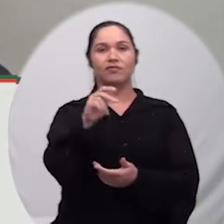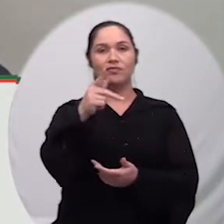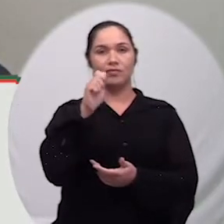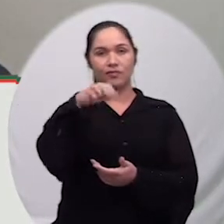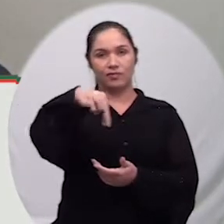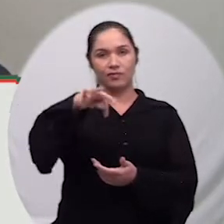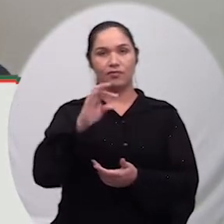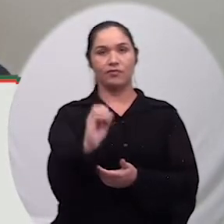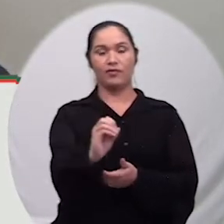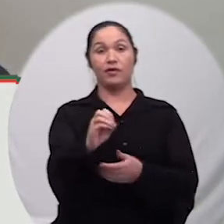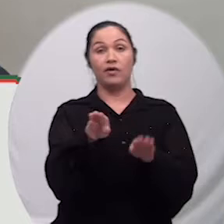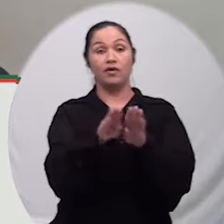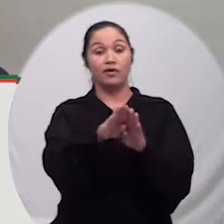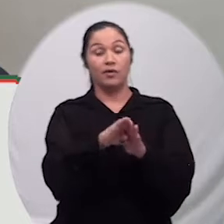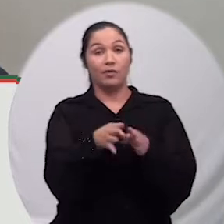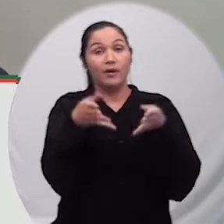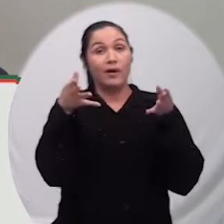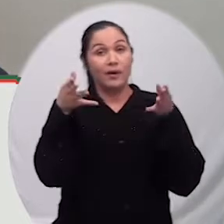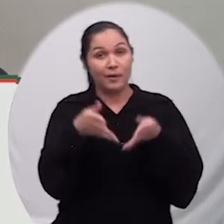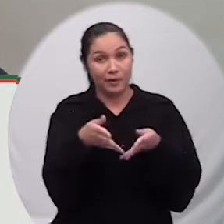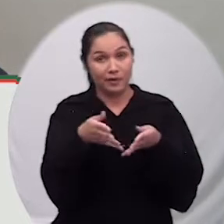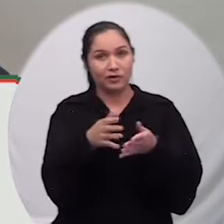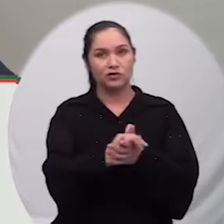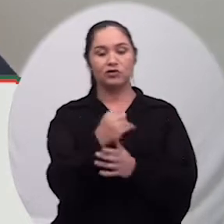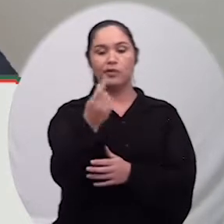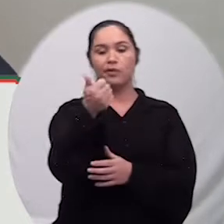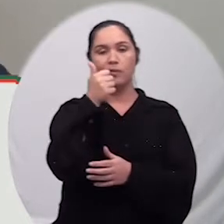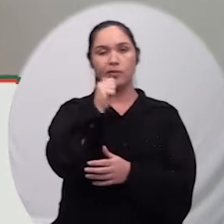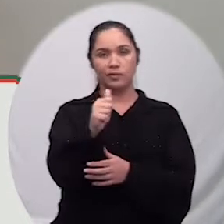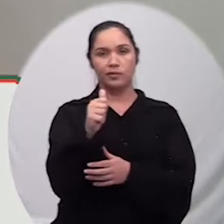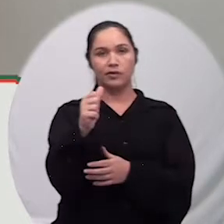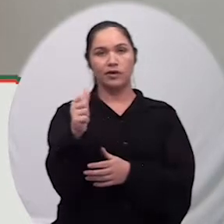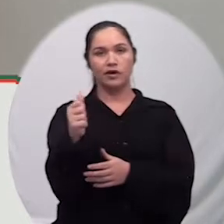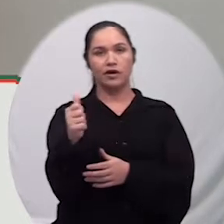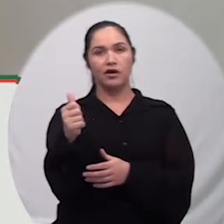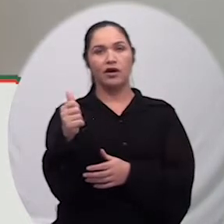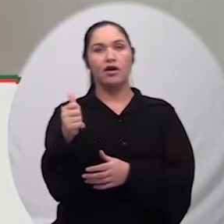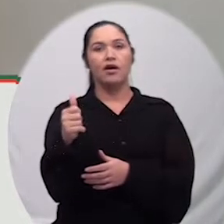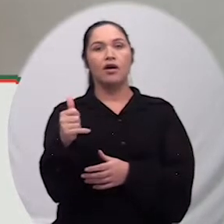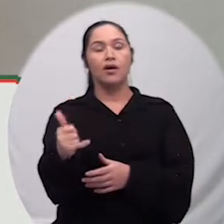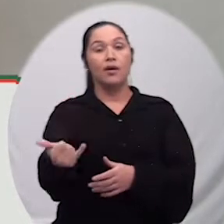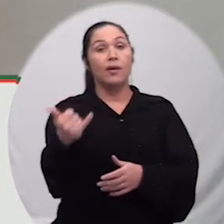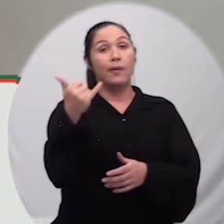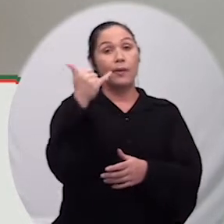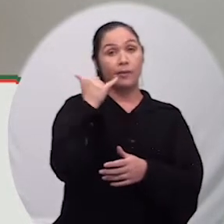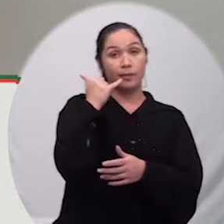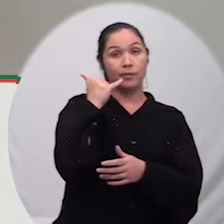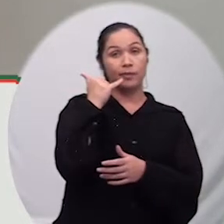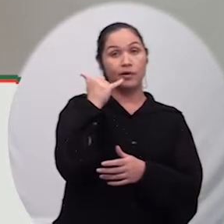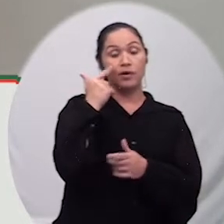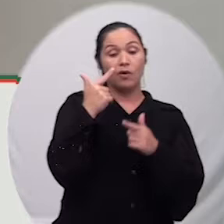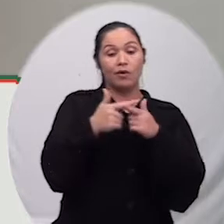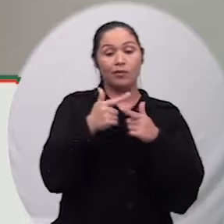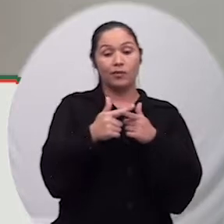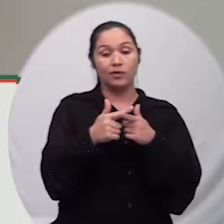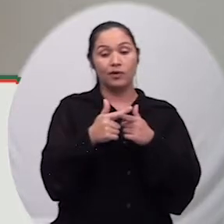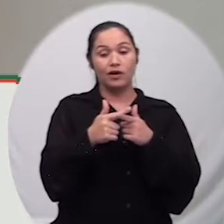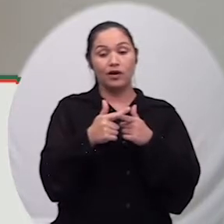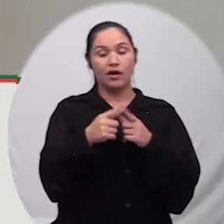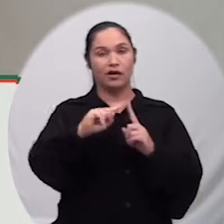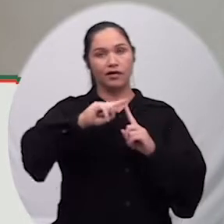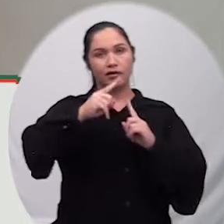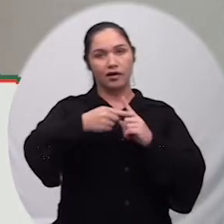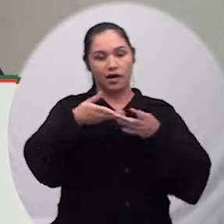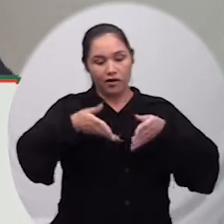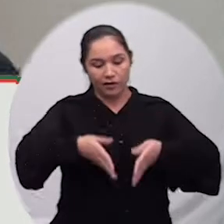uma senhora que teve um bebê aqui no Hospital São José, e precisava de uma UTI neonatal. E, infelizmente,